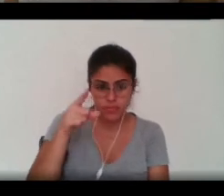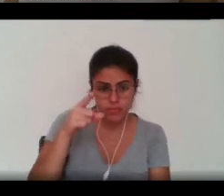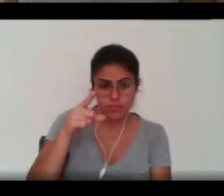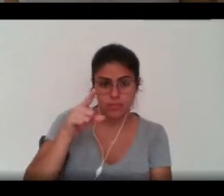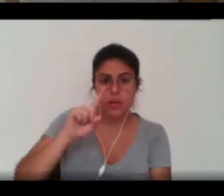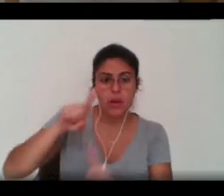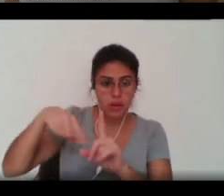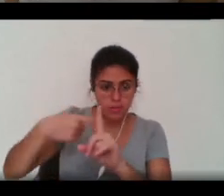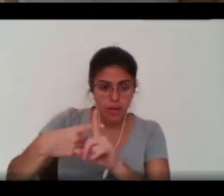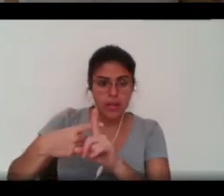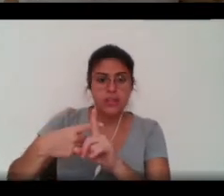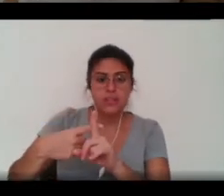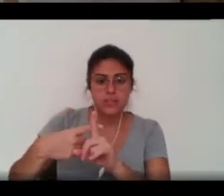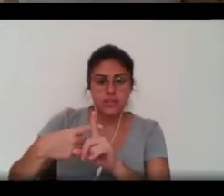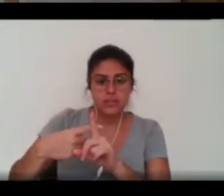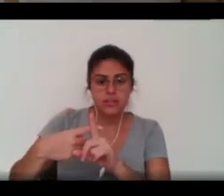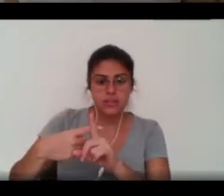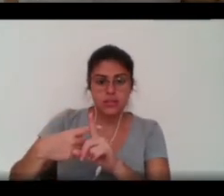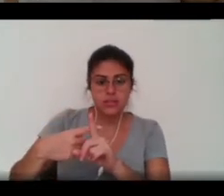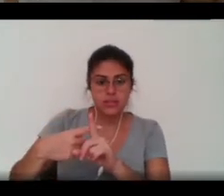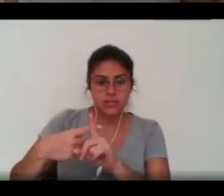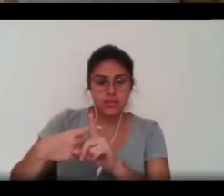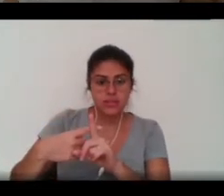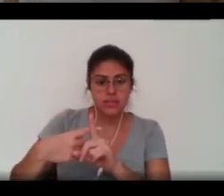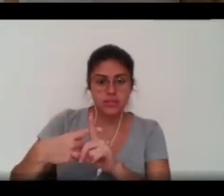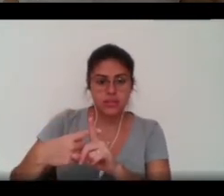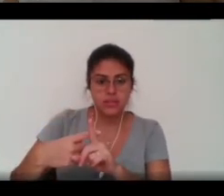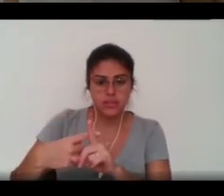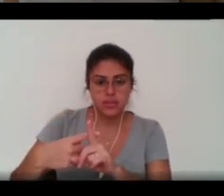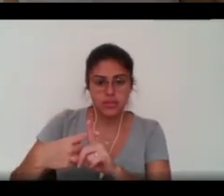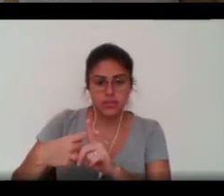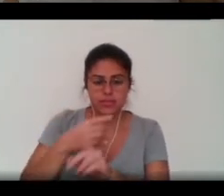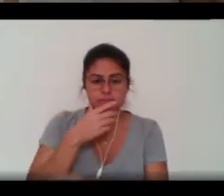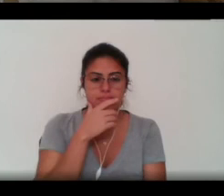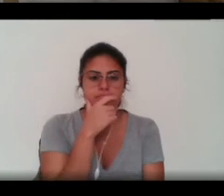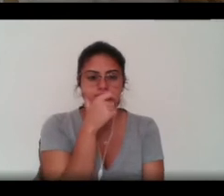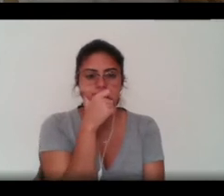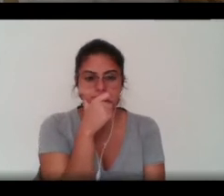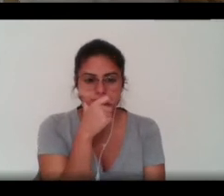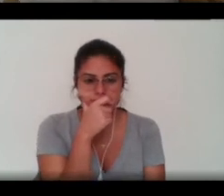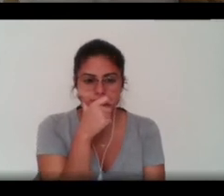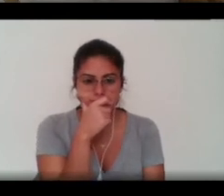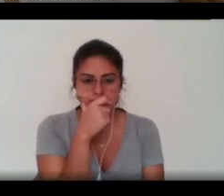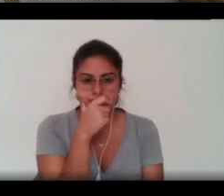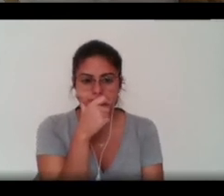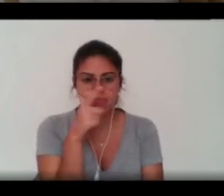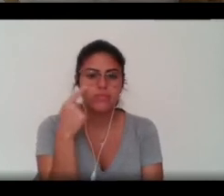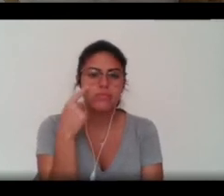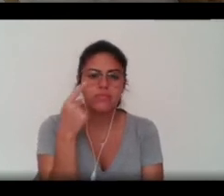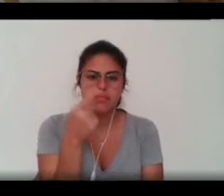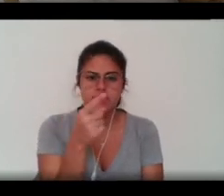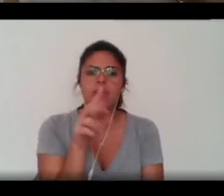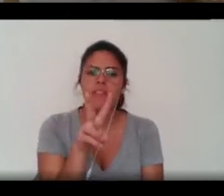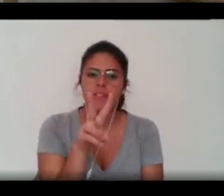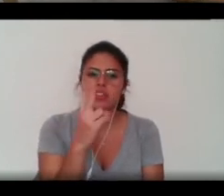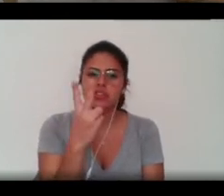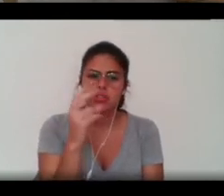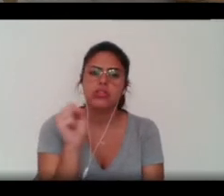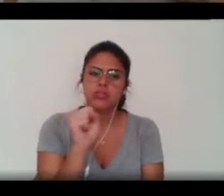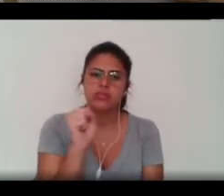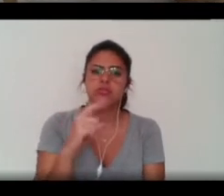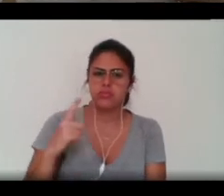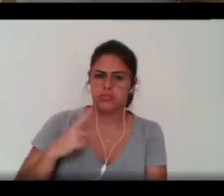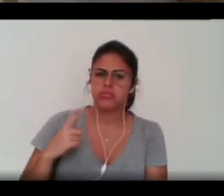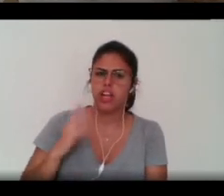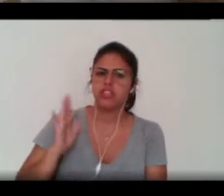V de 1 segundo, ele já deu. E ele tem V de 2 segundos também, ó. Então, eu vou fazer a mesma